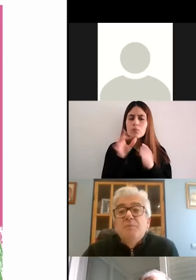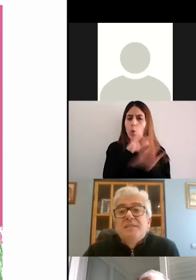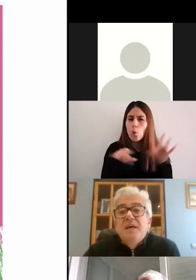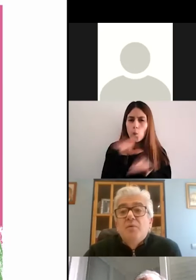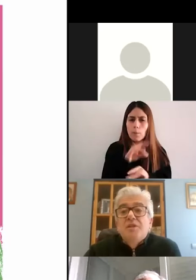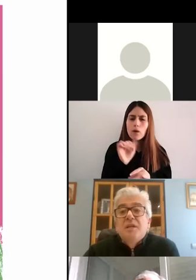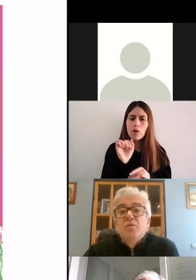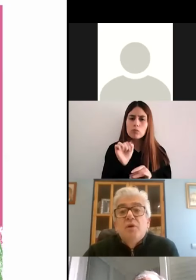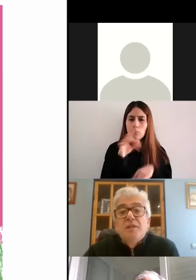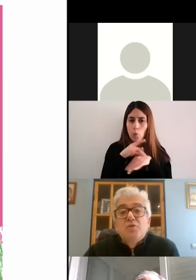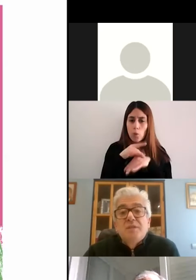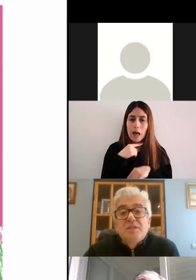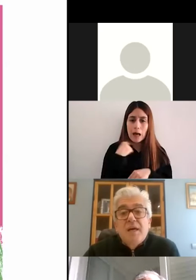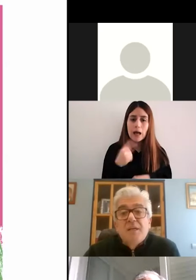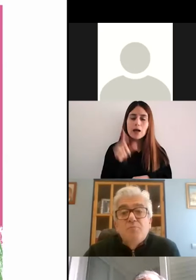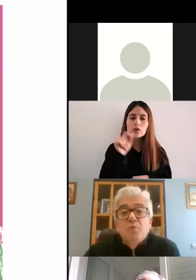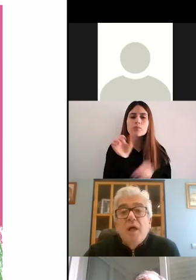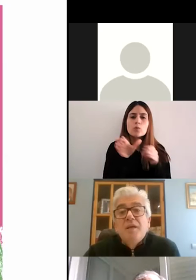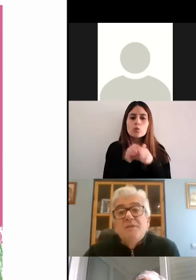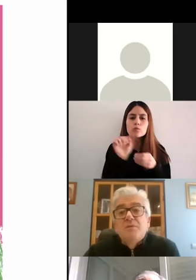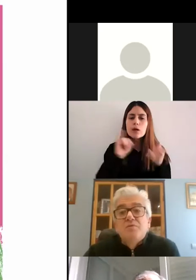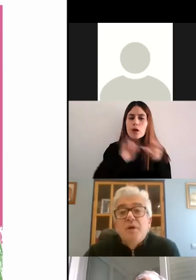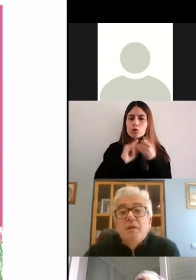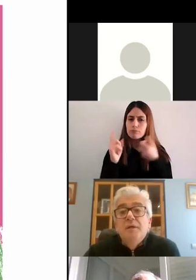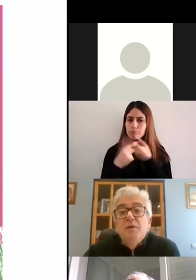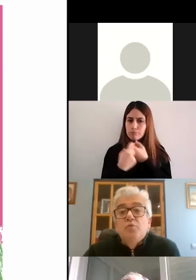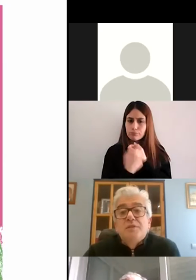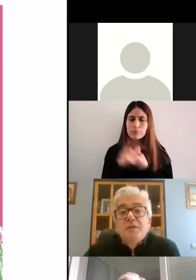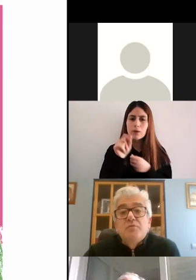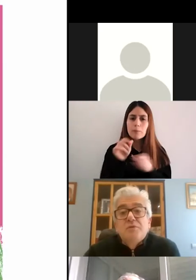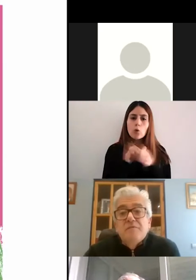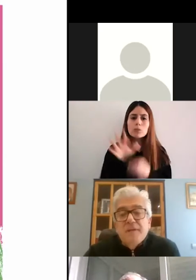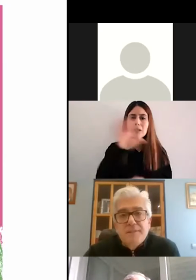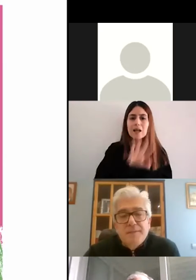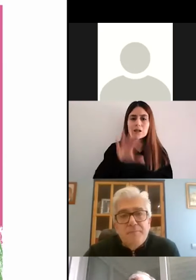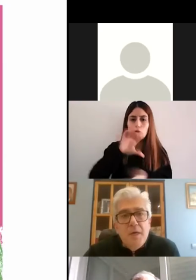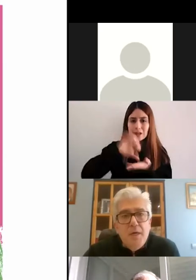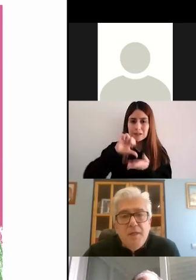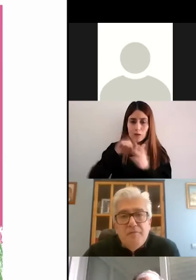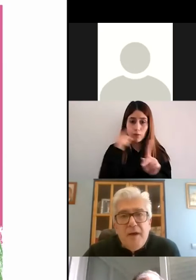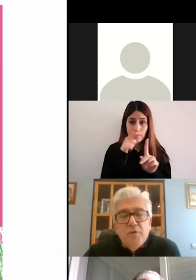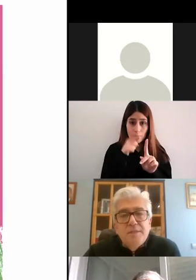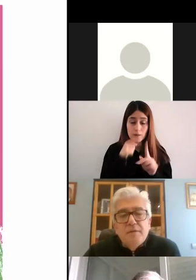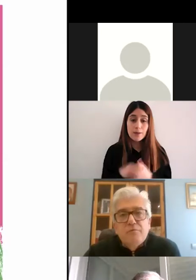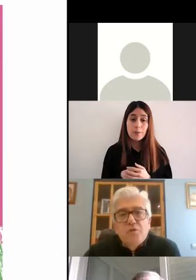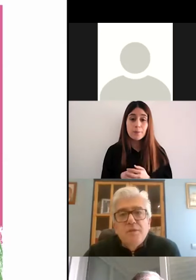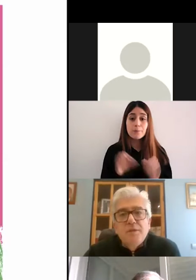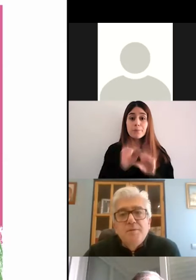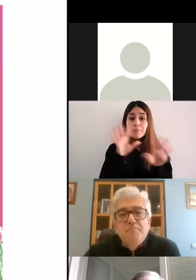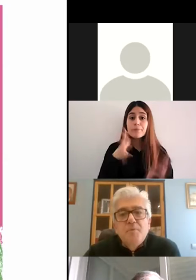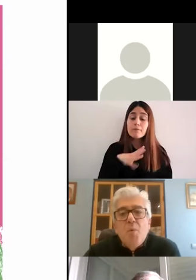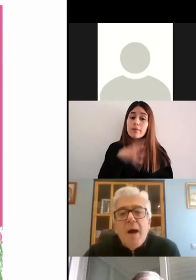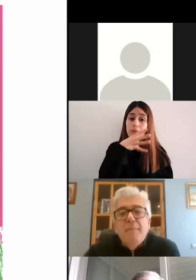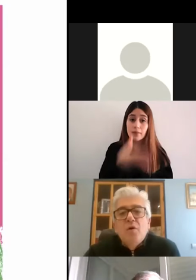a Comissão Instaladora das Doenças Raras de Portugal e a Comissão Nacional dos Centros de Referência. E de facto dizer-vos